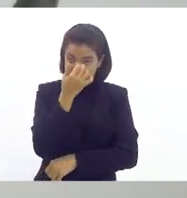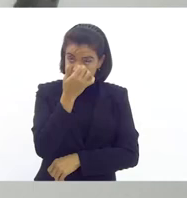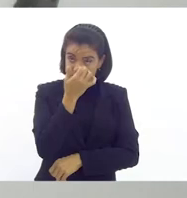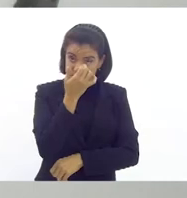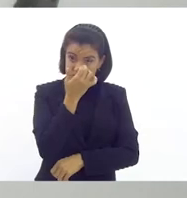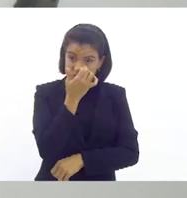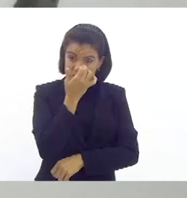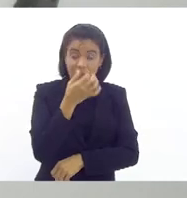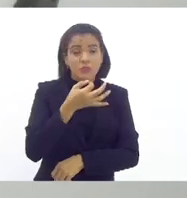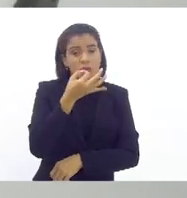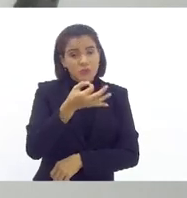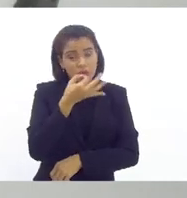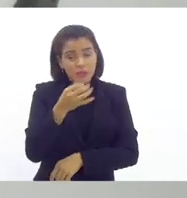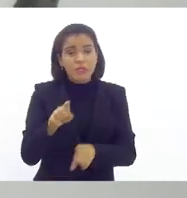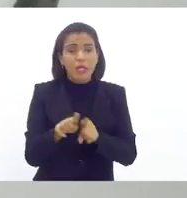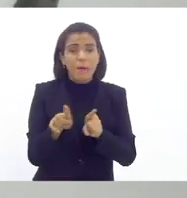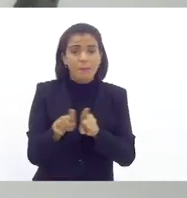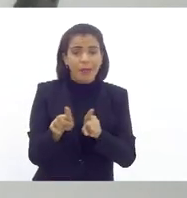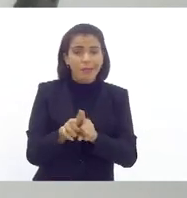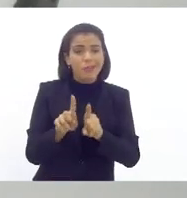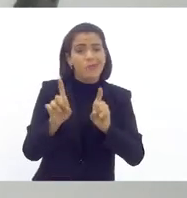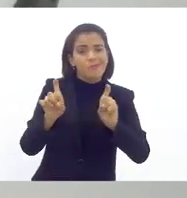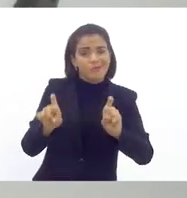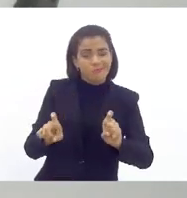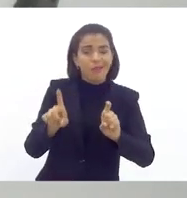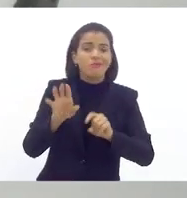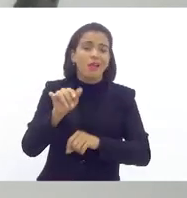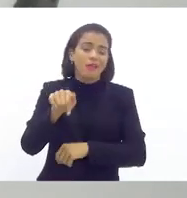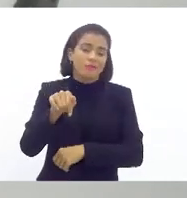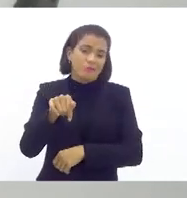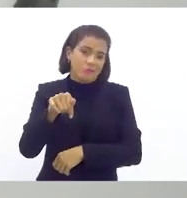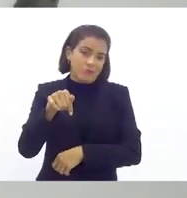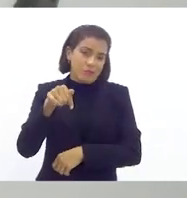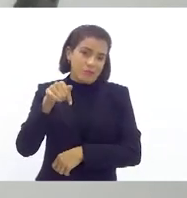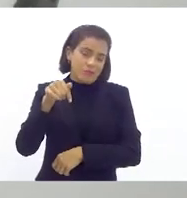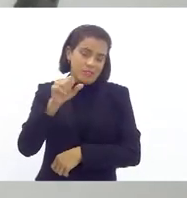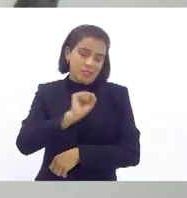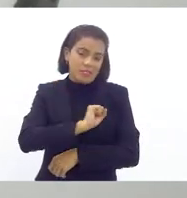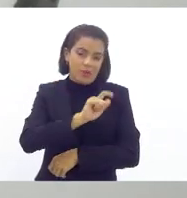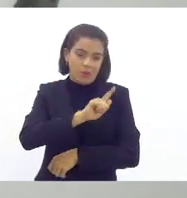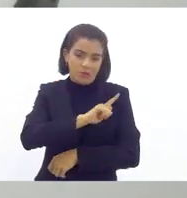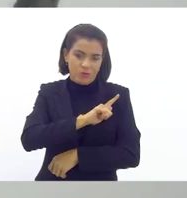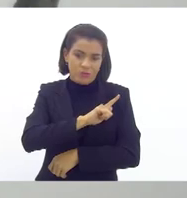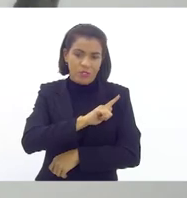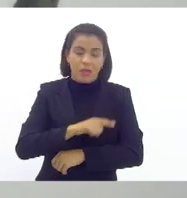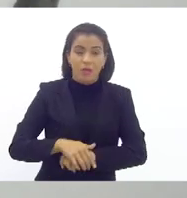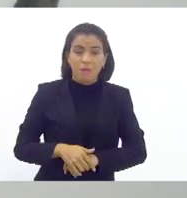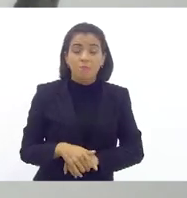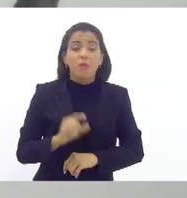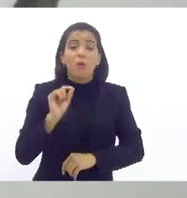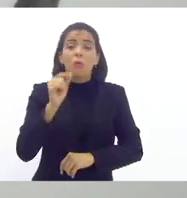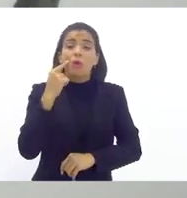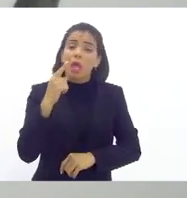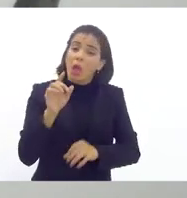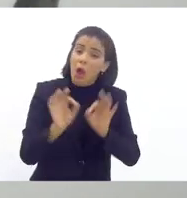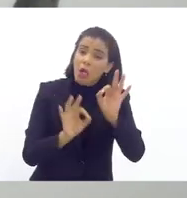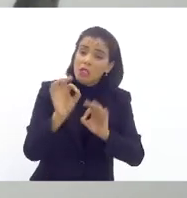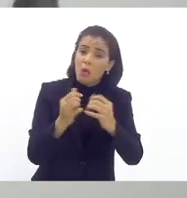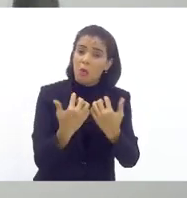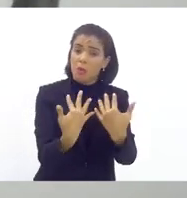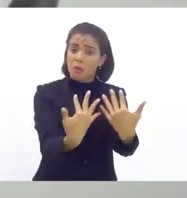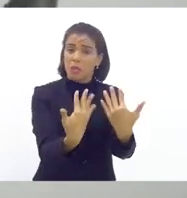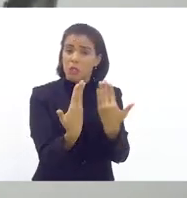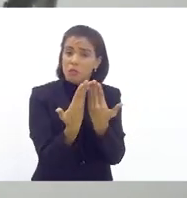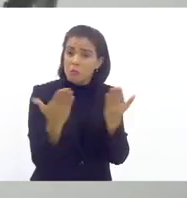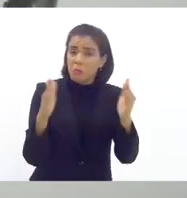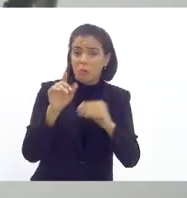ideia. E colocar lá o mandato em São Gonçalo à disposição para a gente fazer, de repente, uma audiência pública da